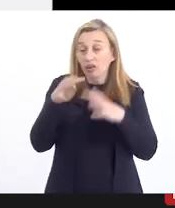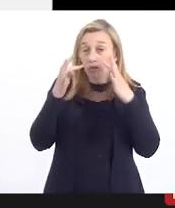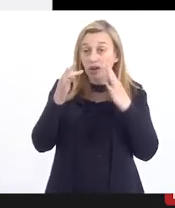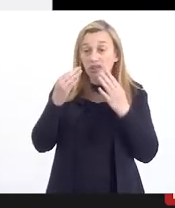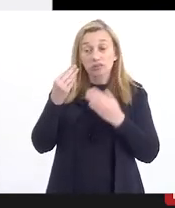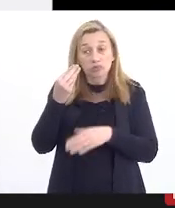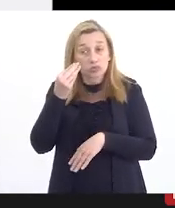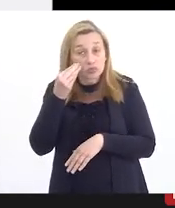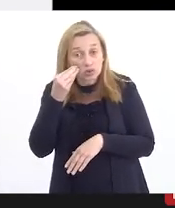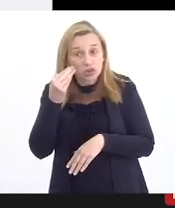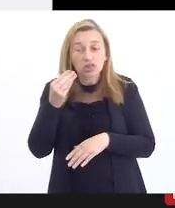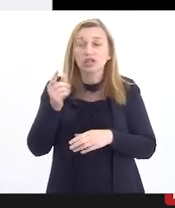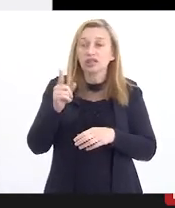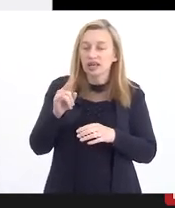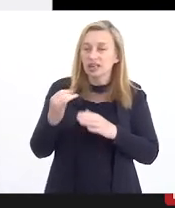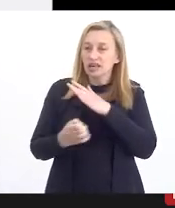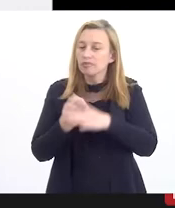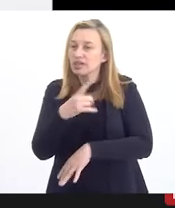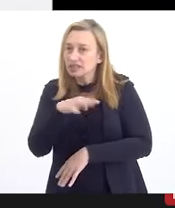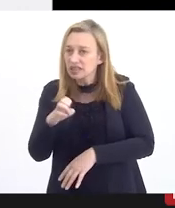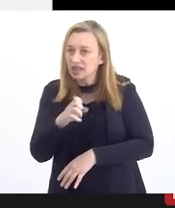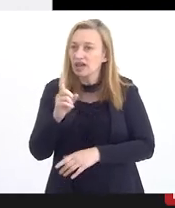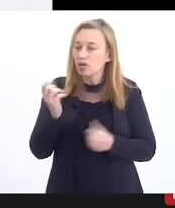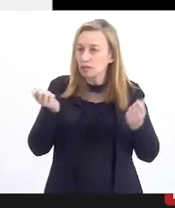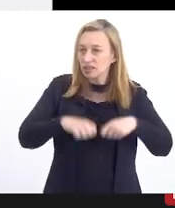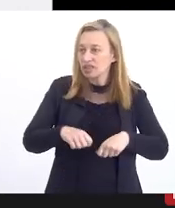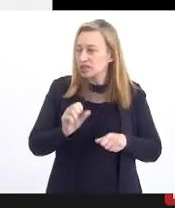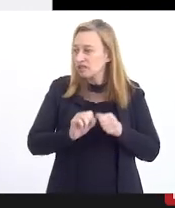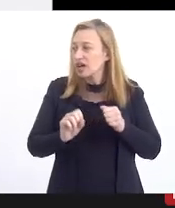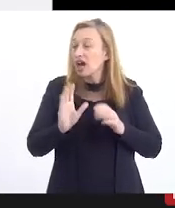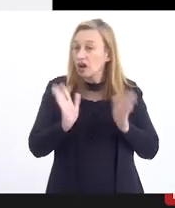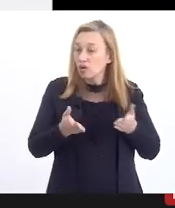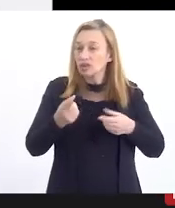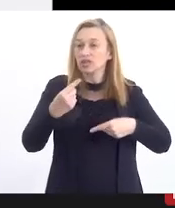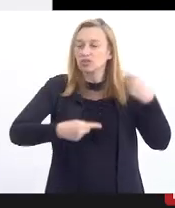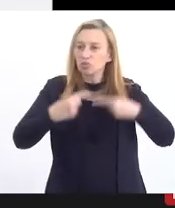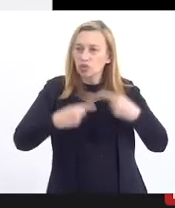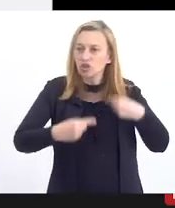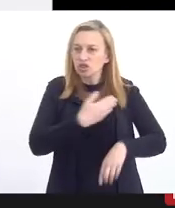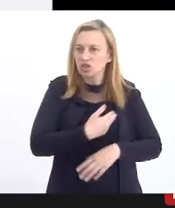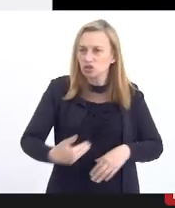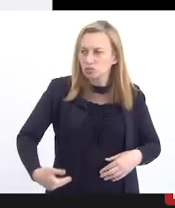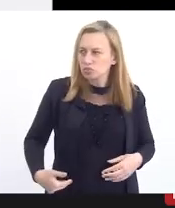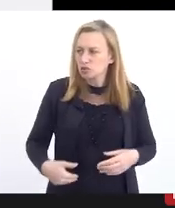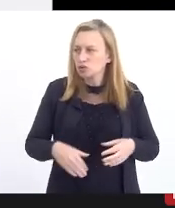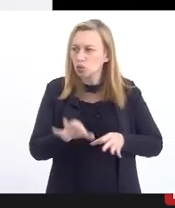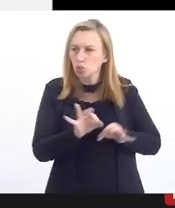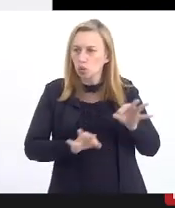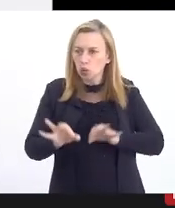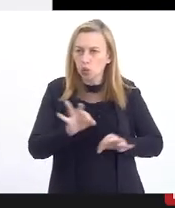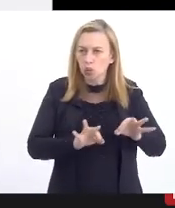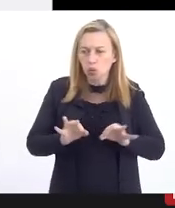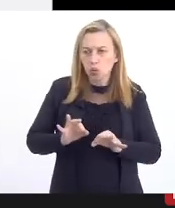de que a CEDAE é competente no que faz. Agora, se as políticas públicas e se determinações